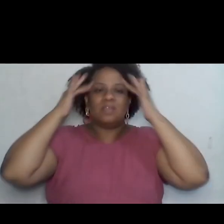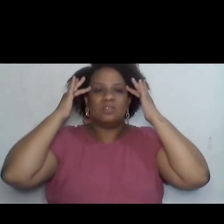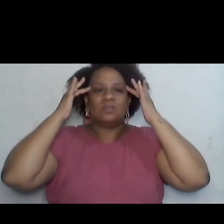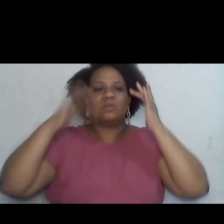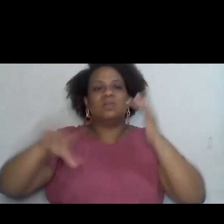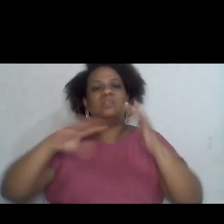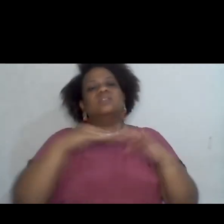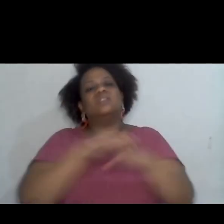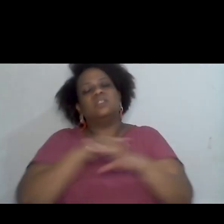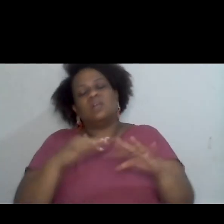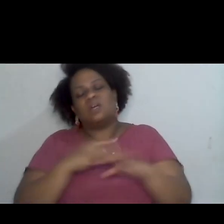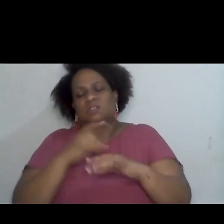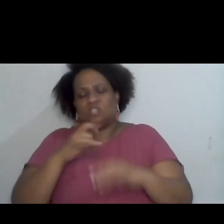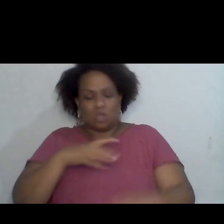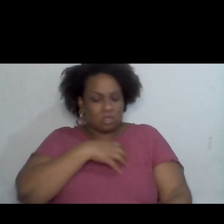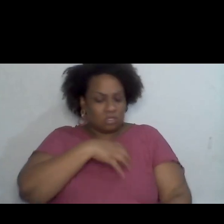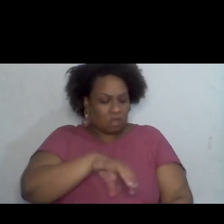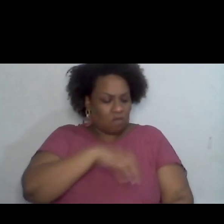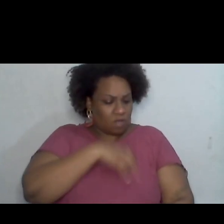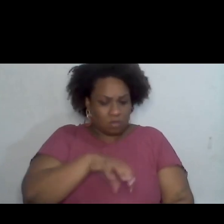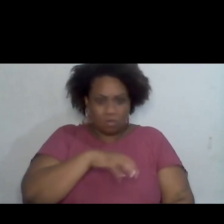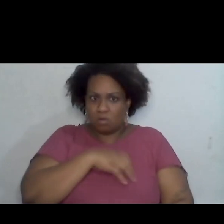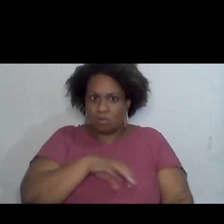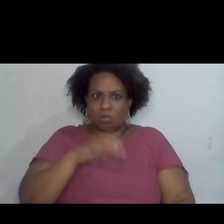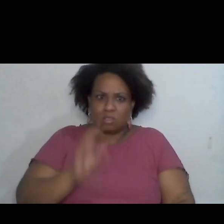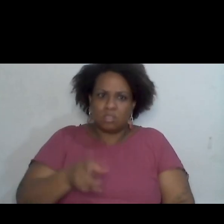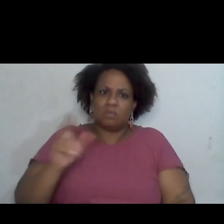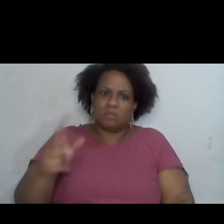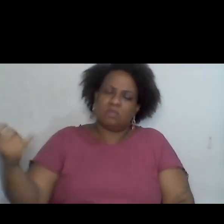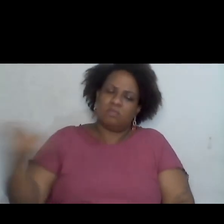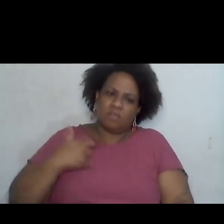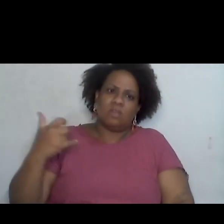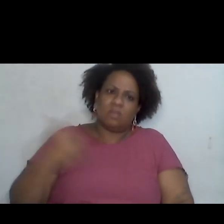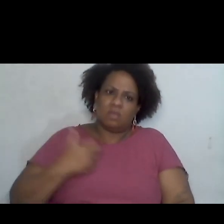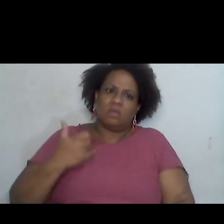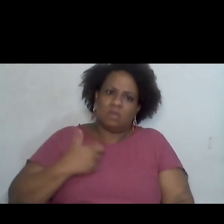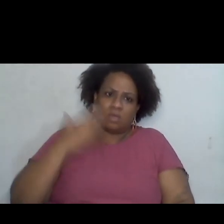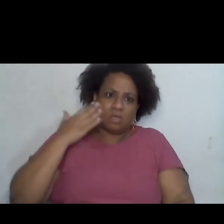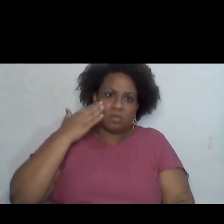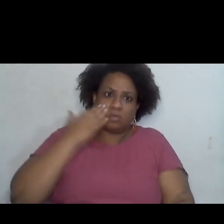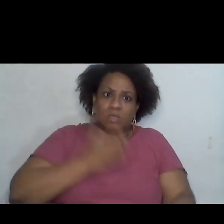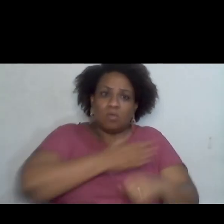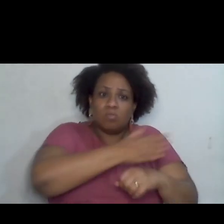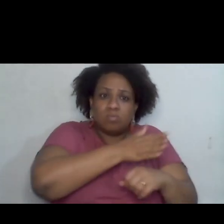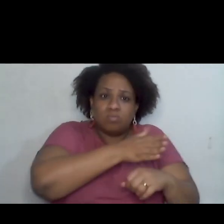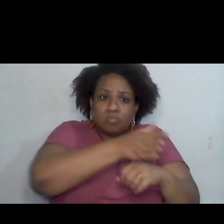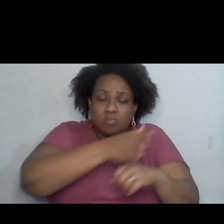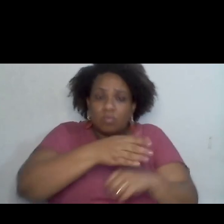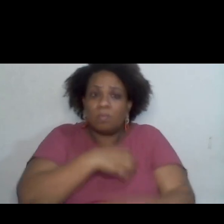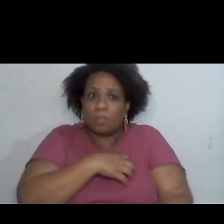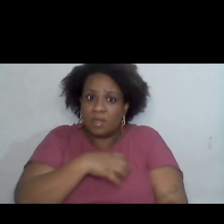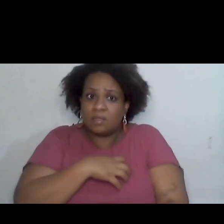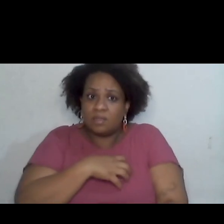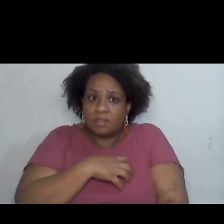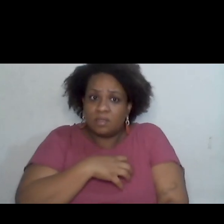cidades, sair de Salvador. Isso é uma coisa que a gente ouve a todo momento, e eu estou correndo um trecho na Bahia, tenho ouvido muito, e a